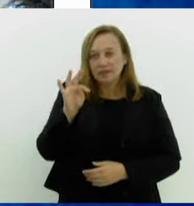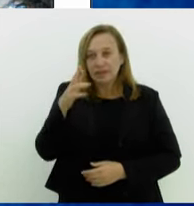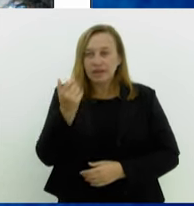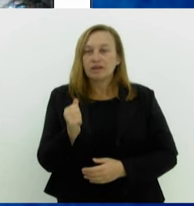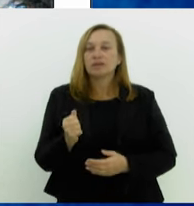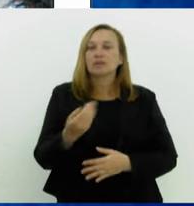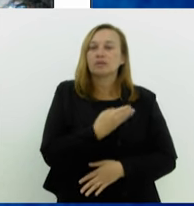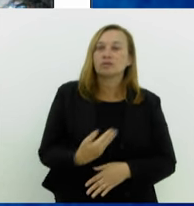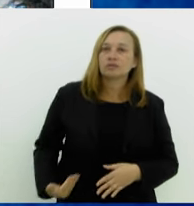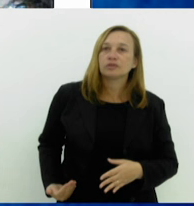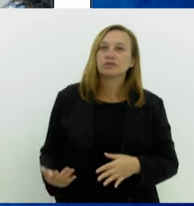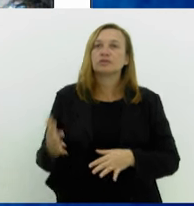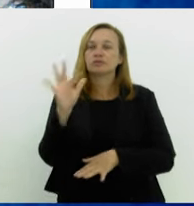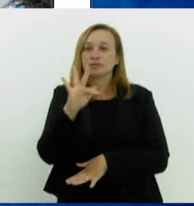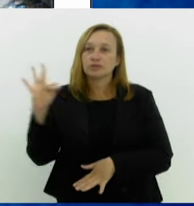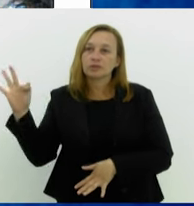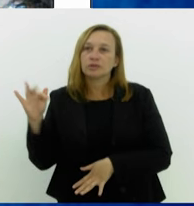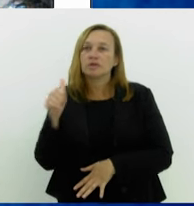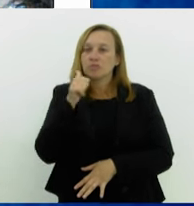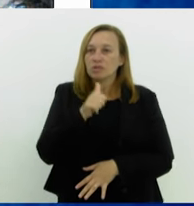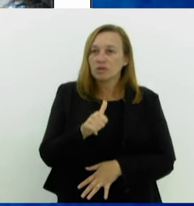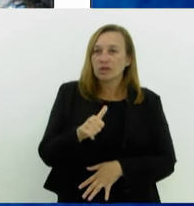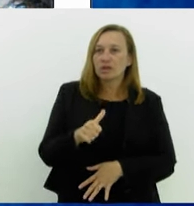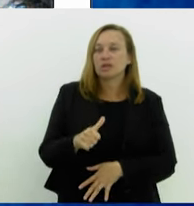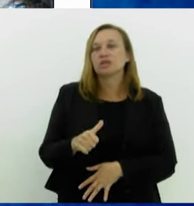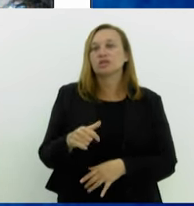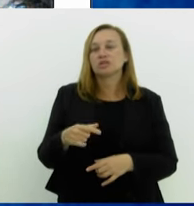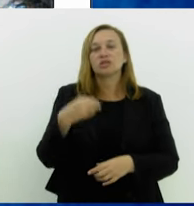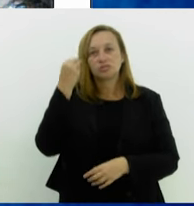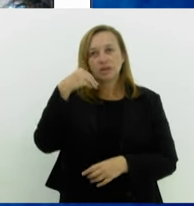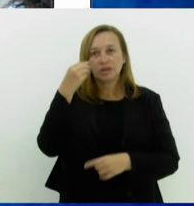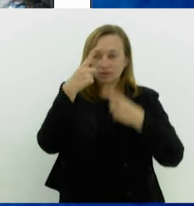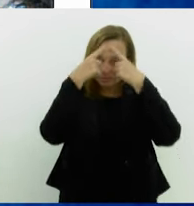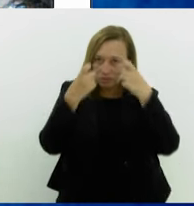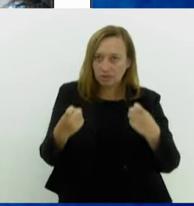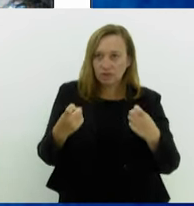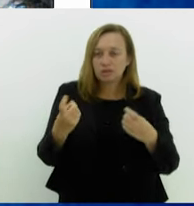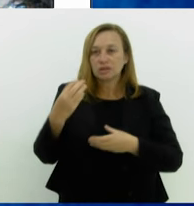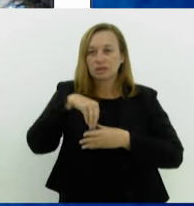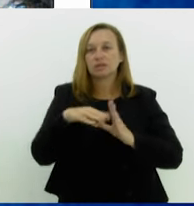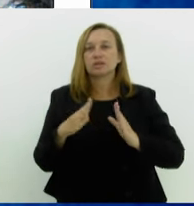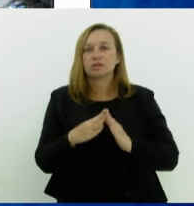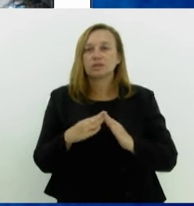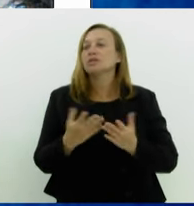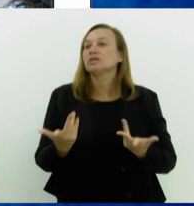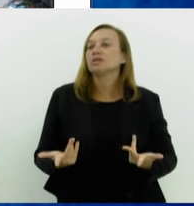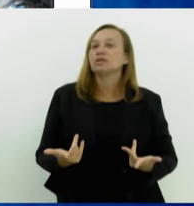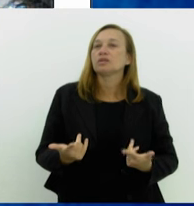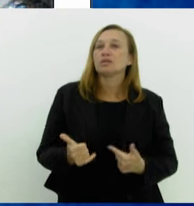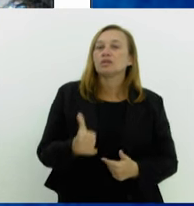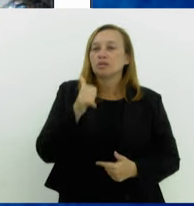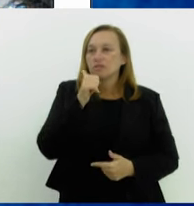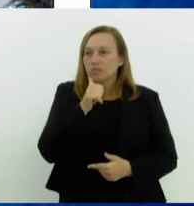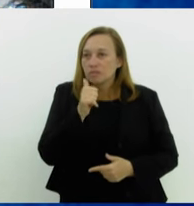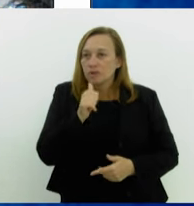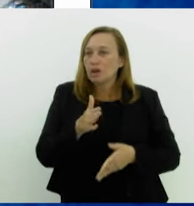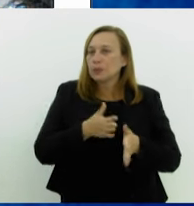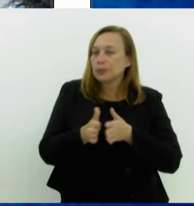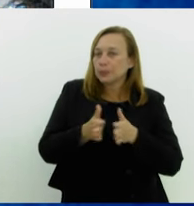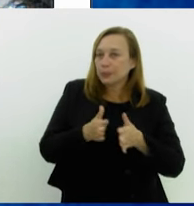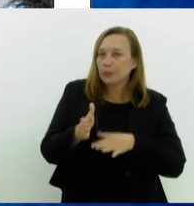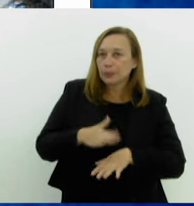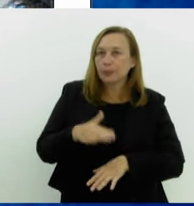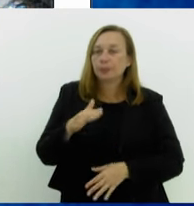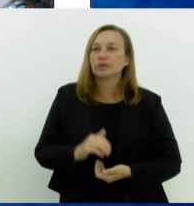como gerar renda mulheres que passaram por violência doméstica então tem todo um jeito para tratar o assunto mulheres que estão mais sensibilizadas é uma